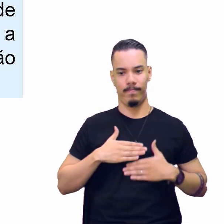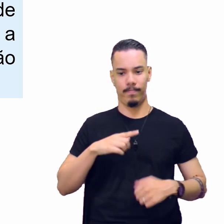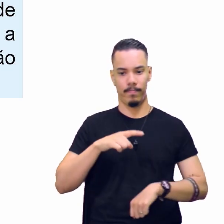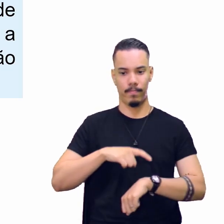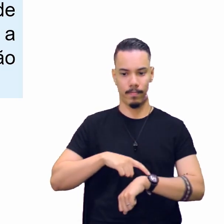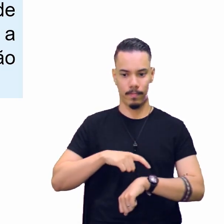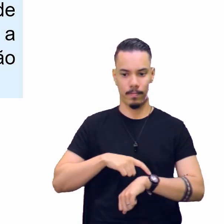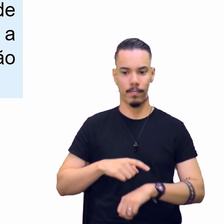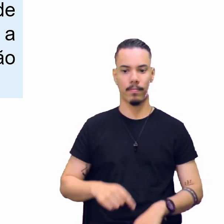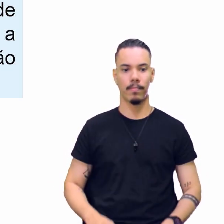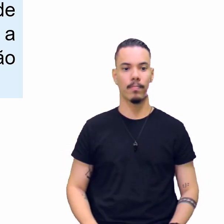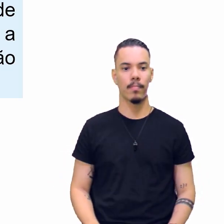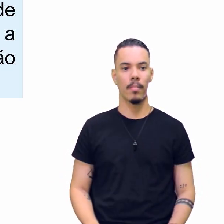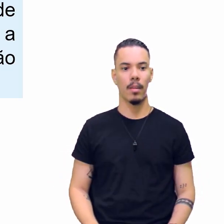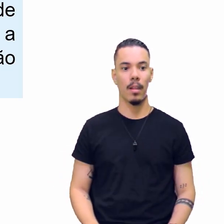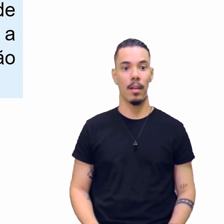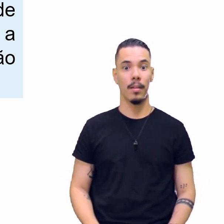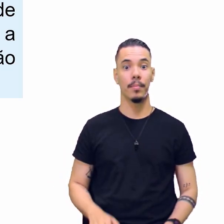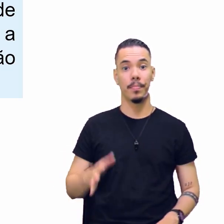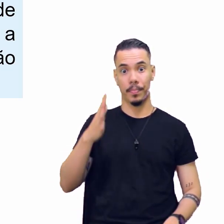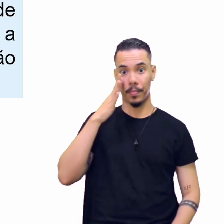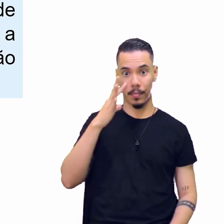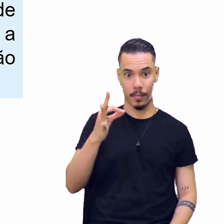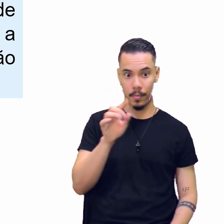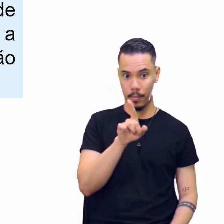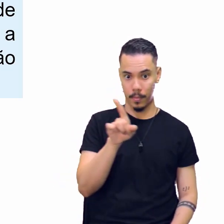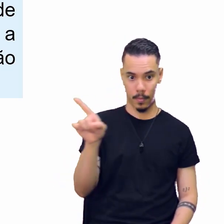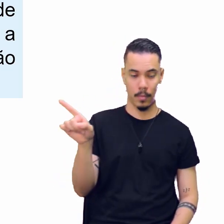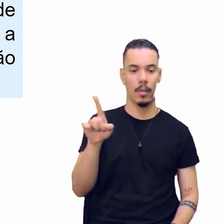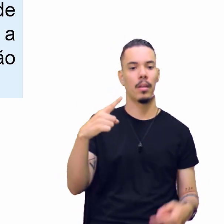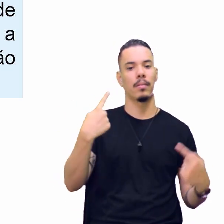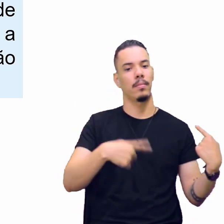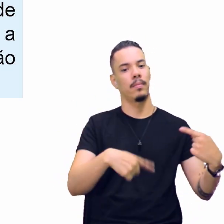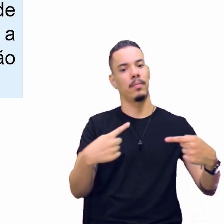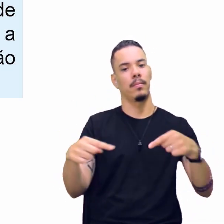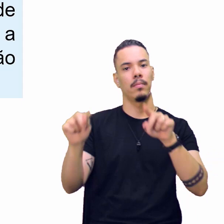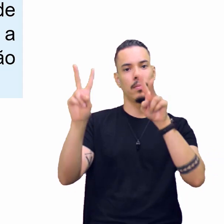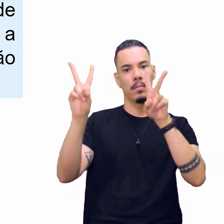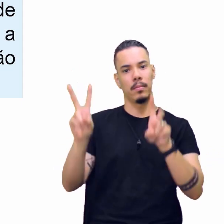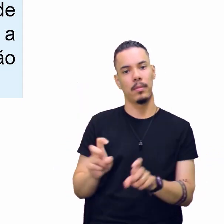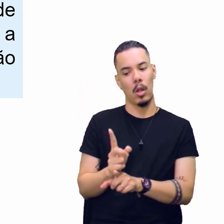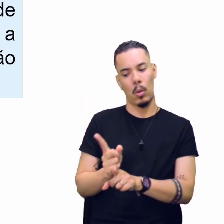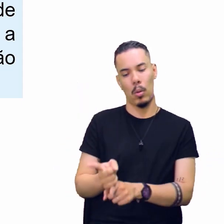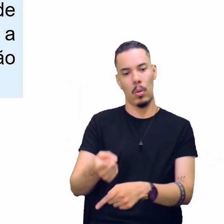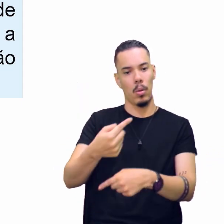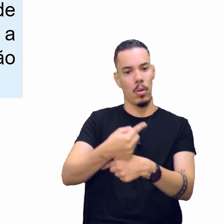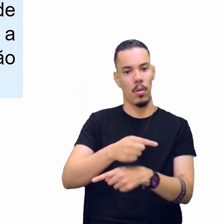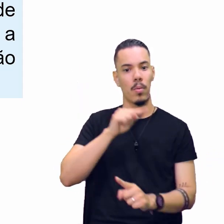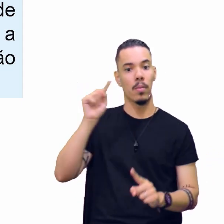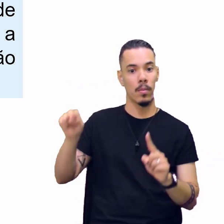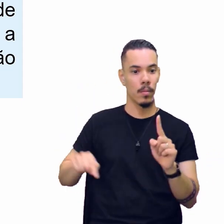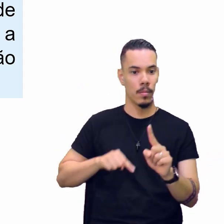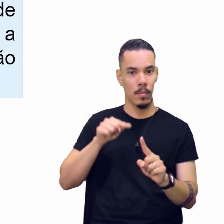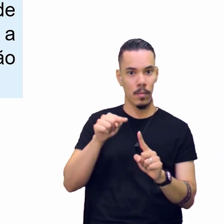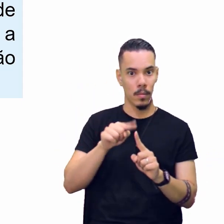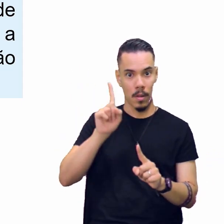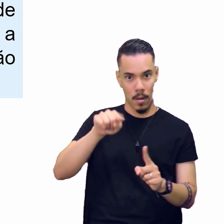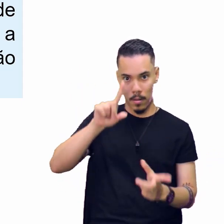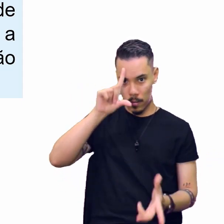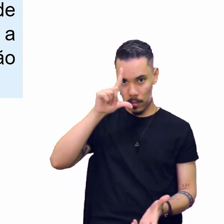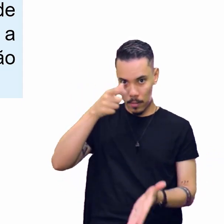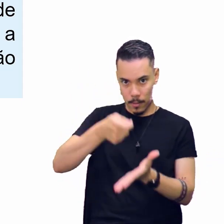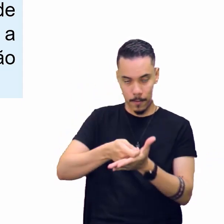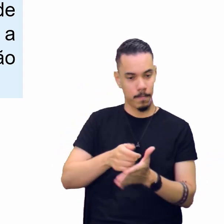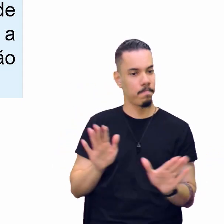E tome nota também, amadinho, aqui ó, o debate de tema controverso não tem como objetivo a tomada de